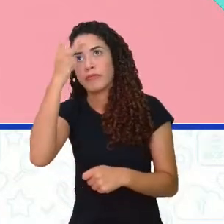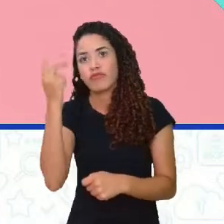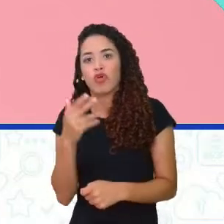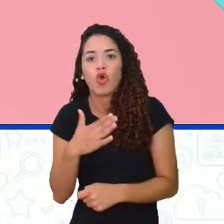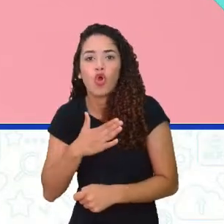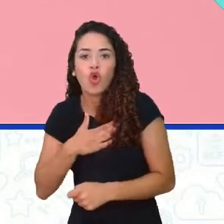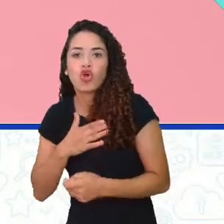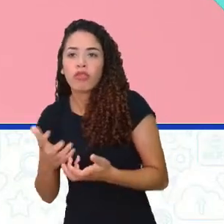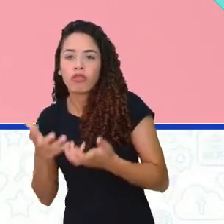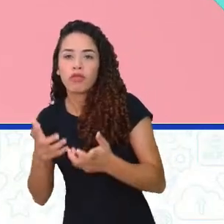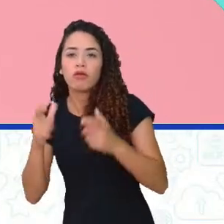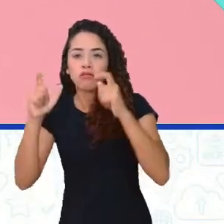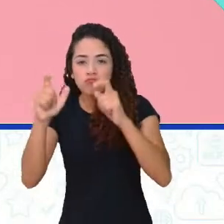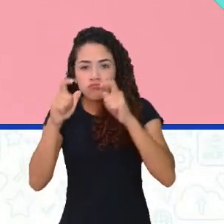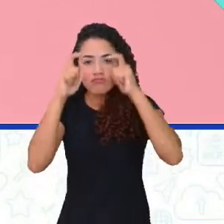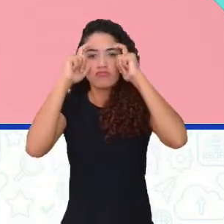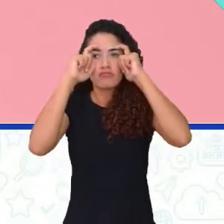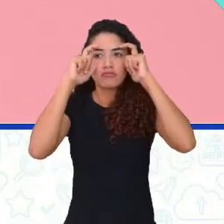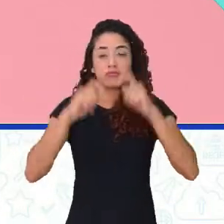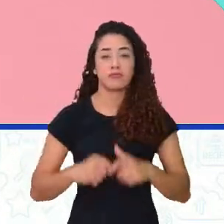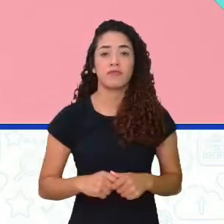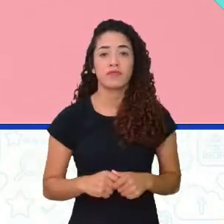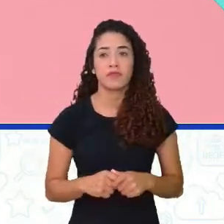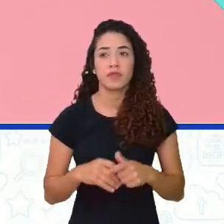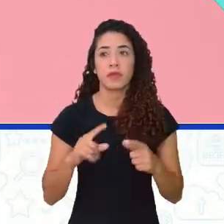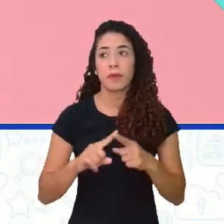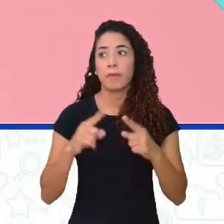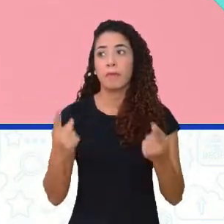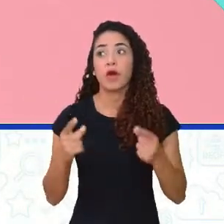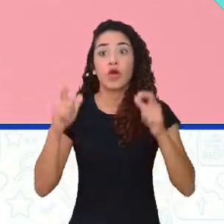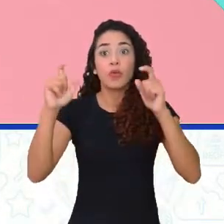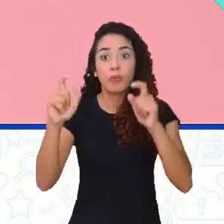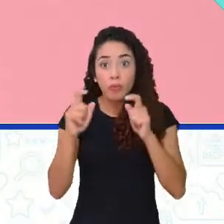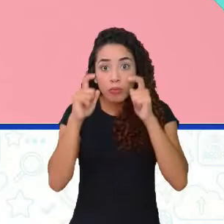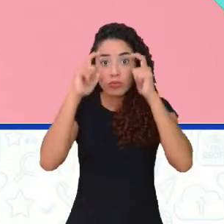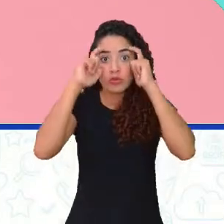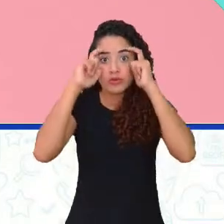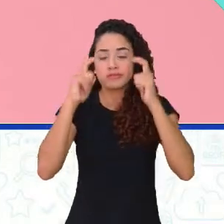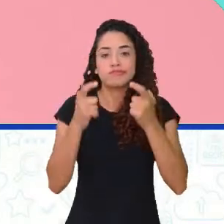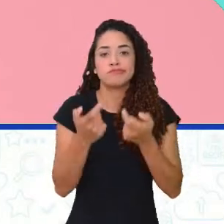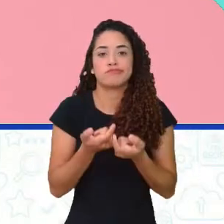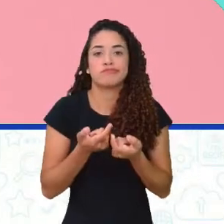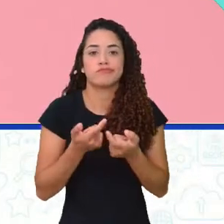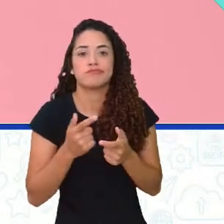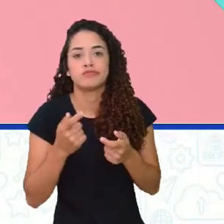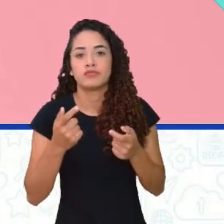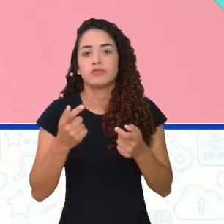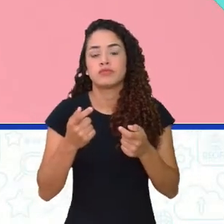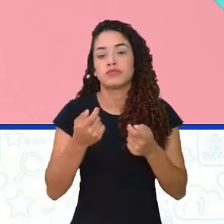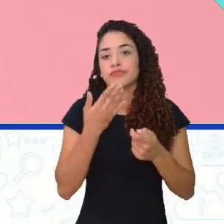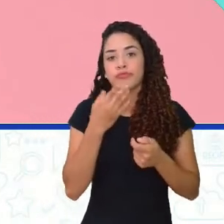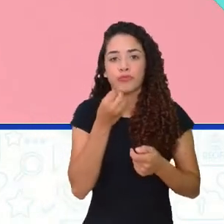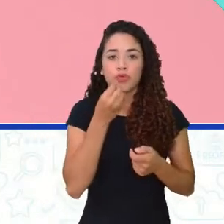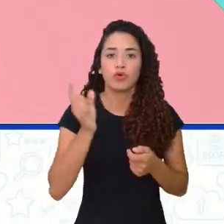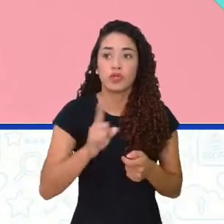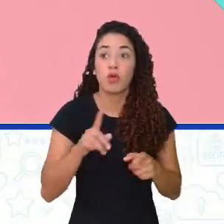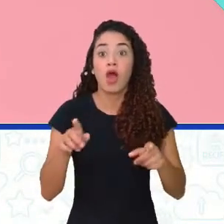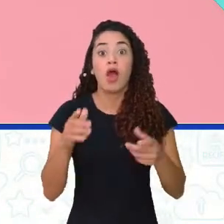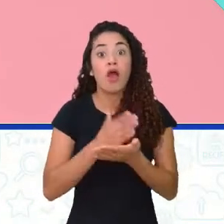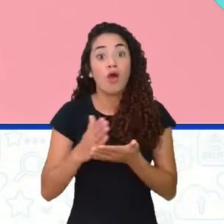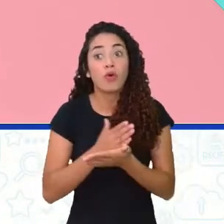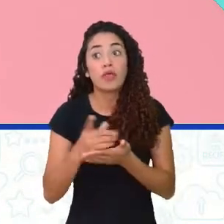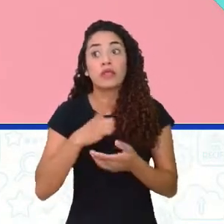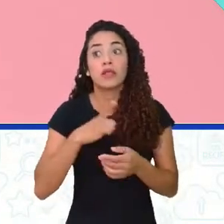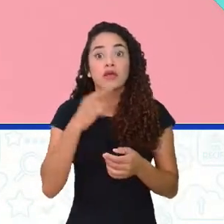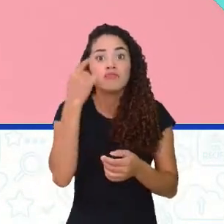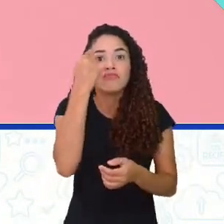mas não conseguem. O problema já aí, os óculos não resolvem. Outros utilizam lentes de contato que a gente às vezes nem percebe que